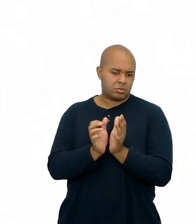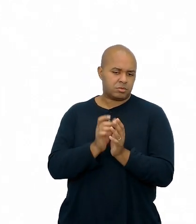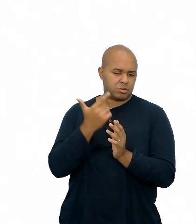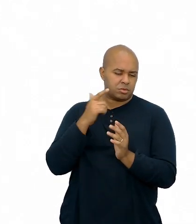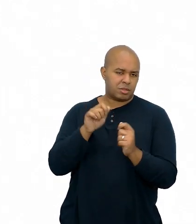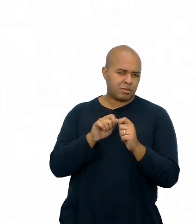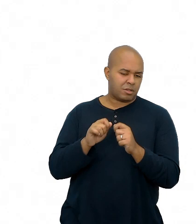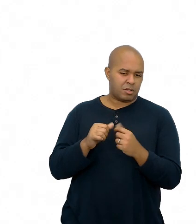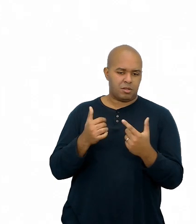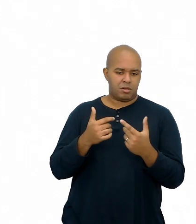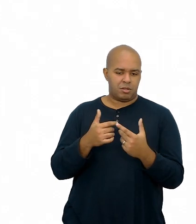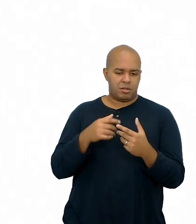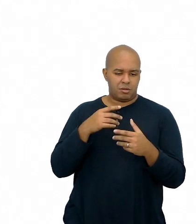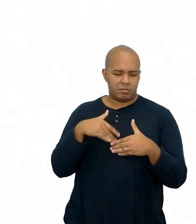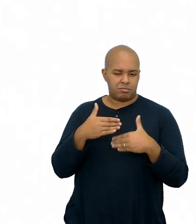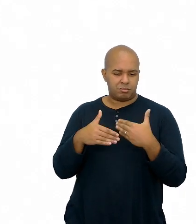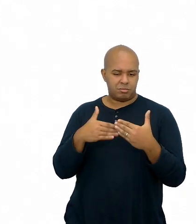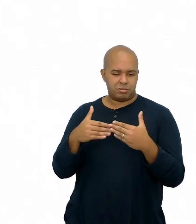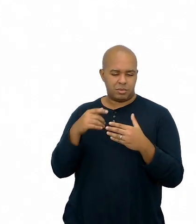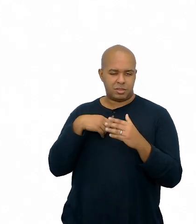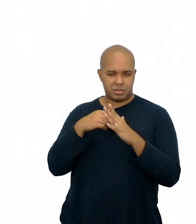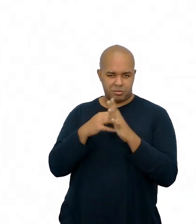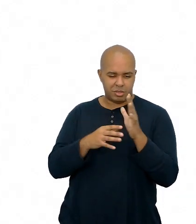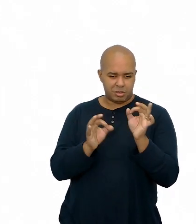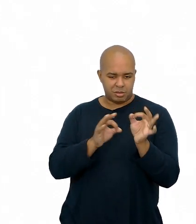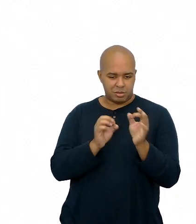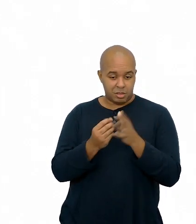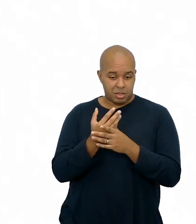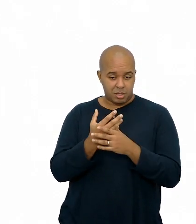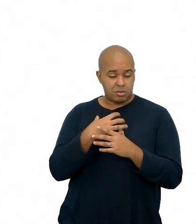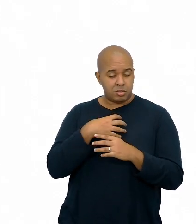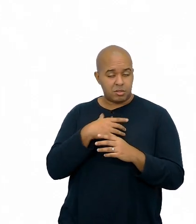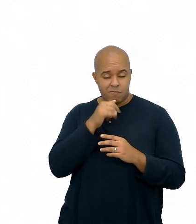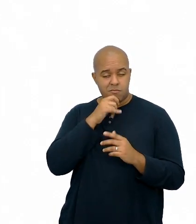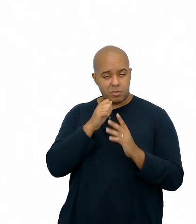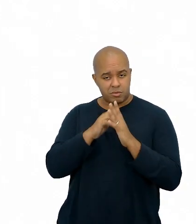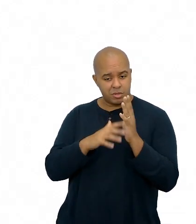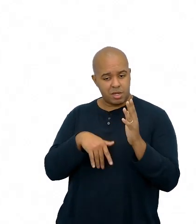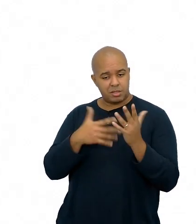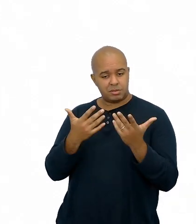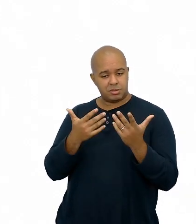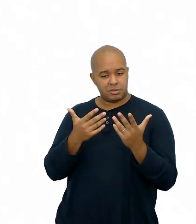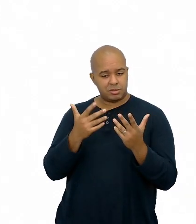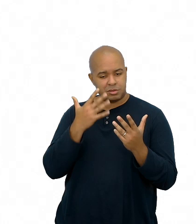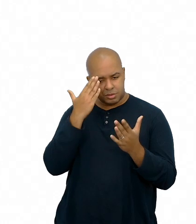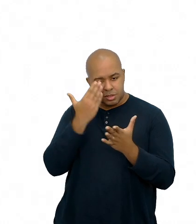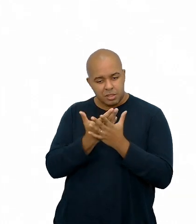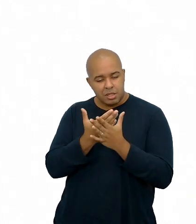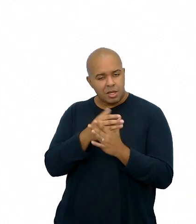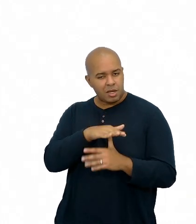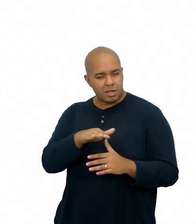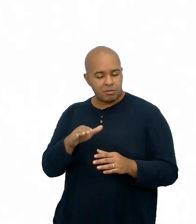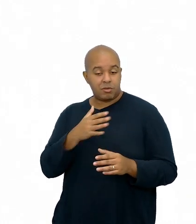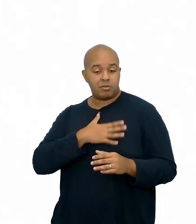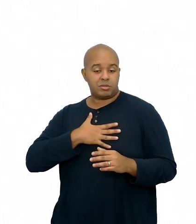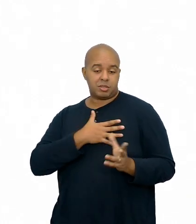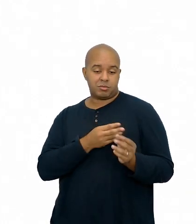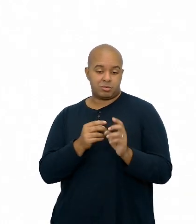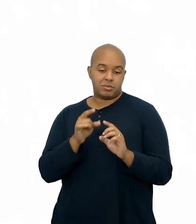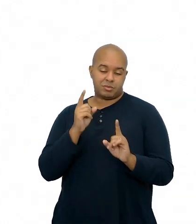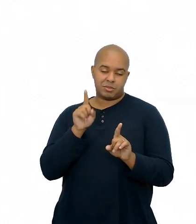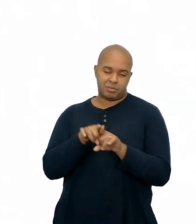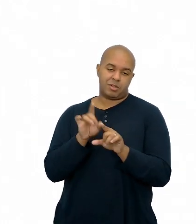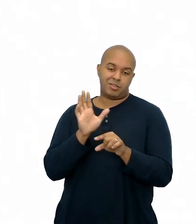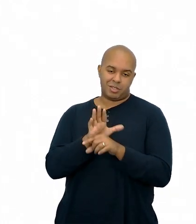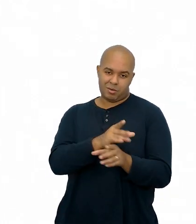você está proporcionando essas atividades. São atividades que tenho certeza que as crianças vão gostar muito e vai